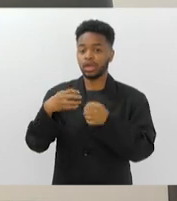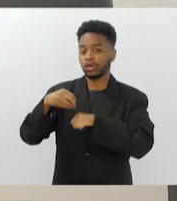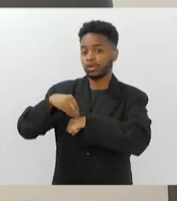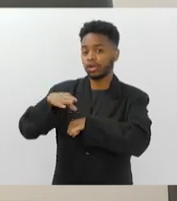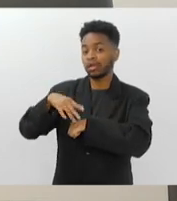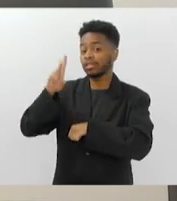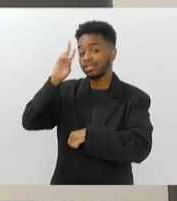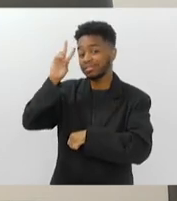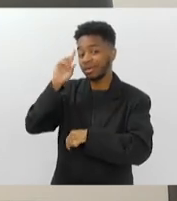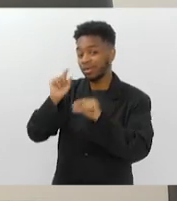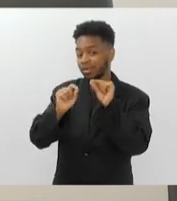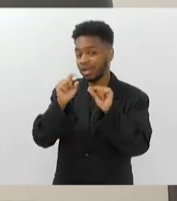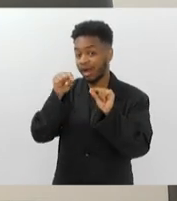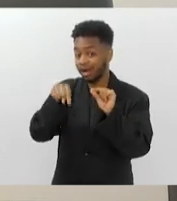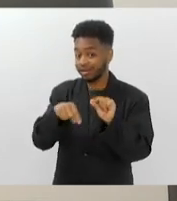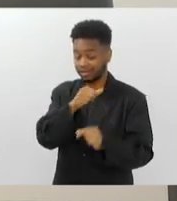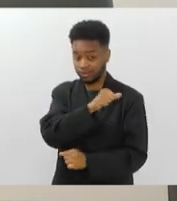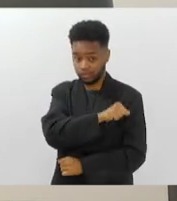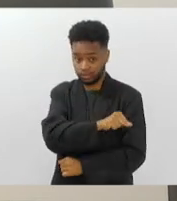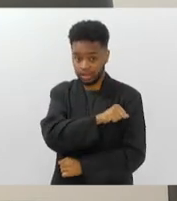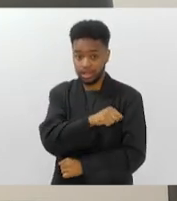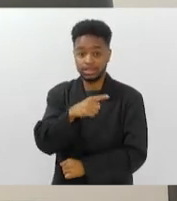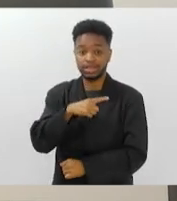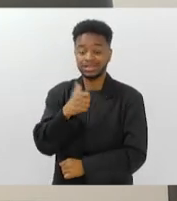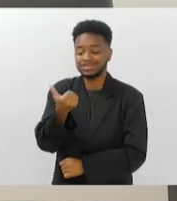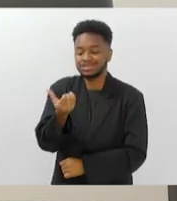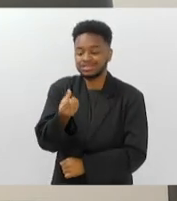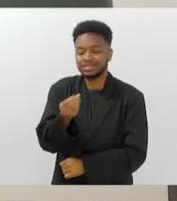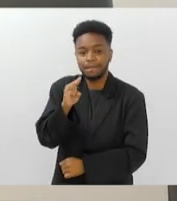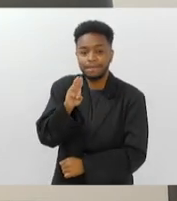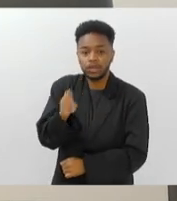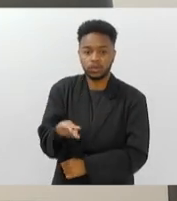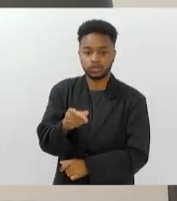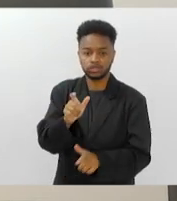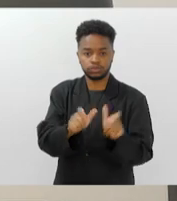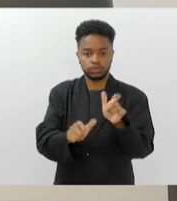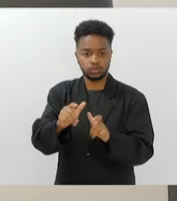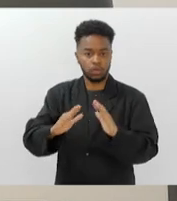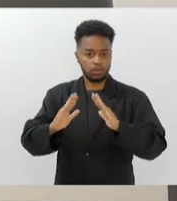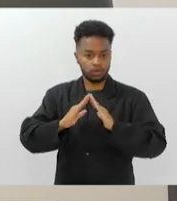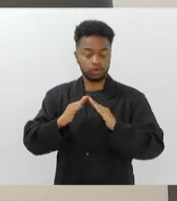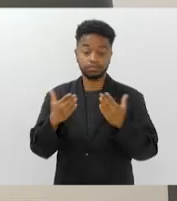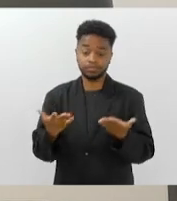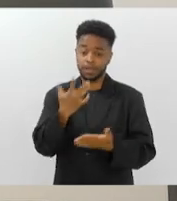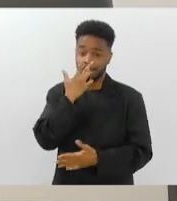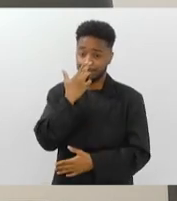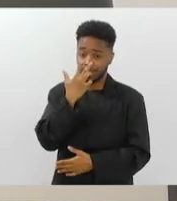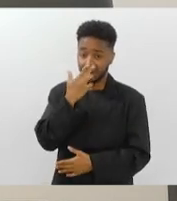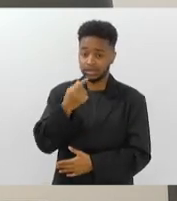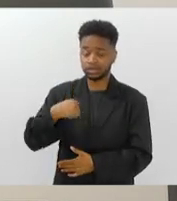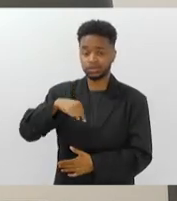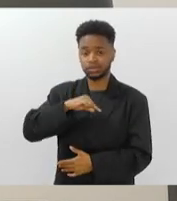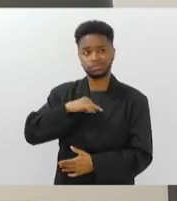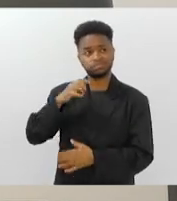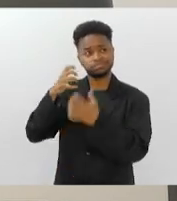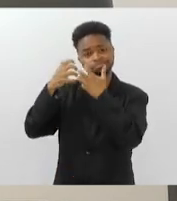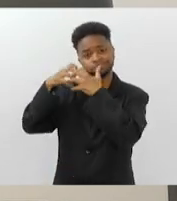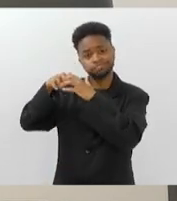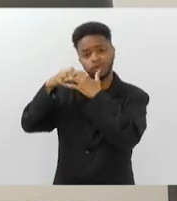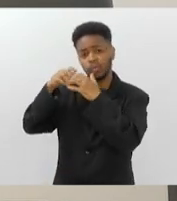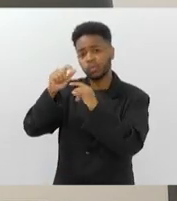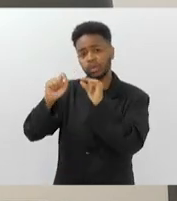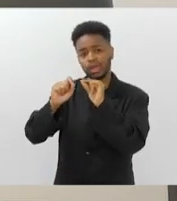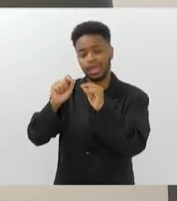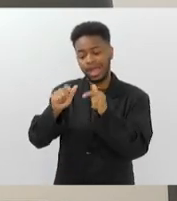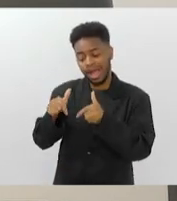Estado do Rio de Janeiro tem 16 milhões habitantes então é como se nós estivéssemos pensando que as